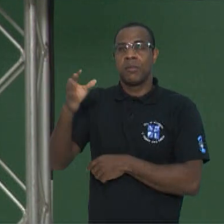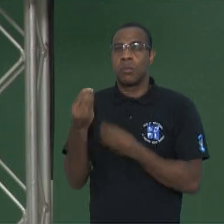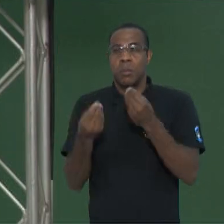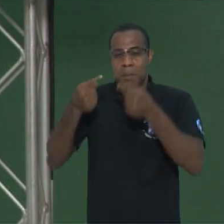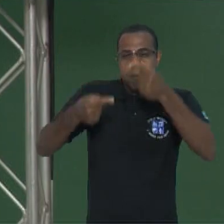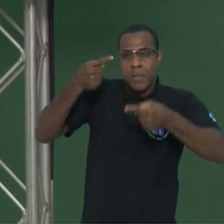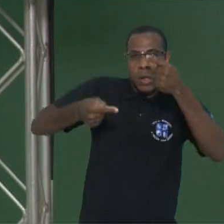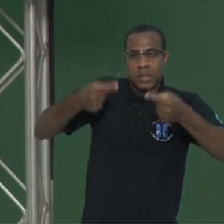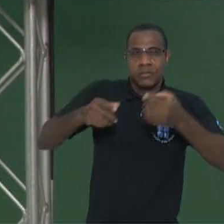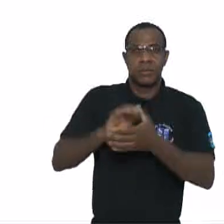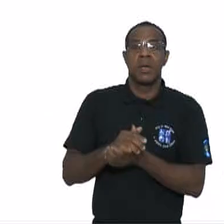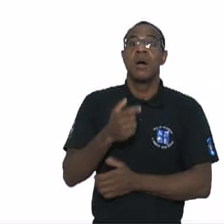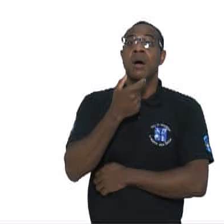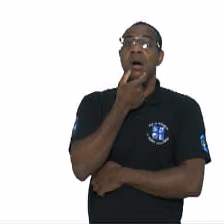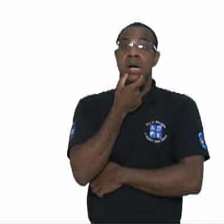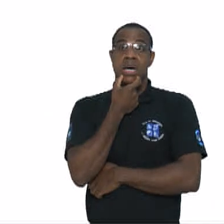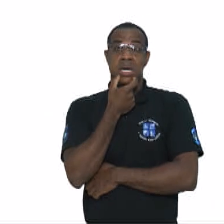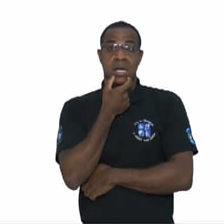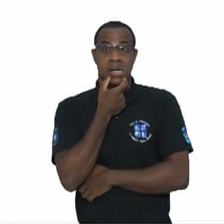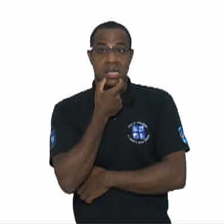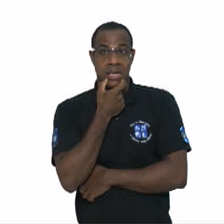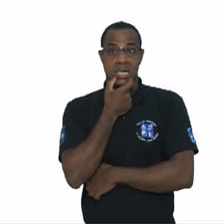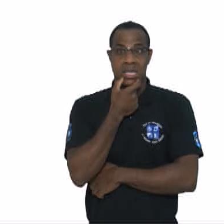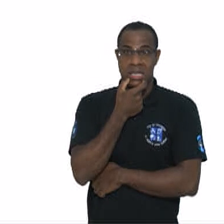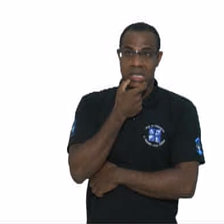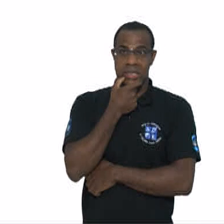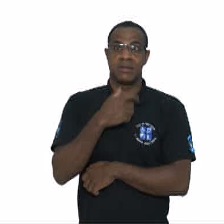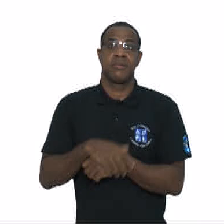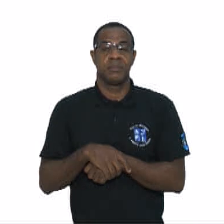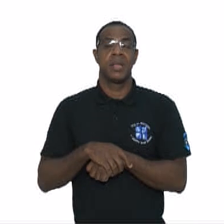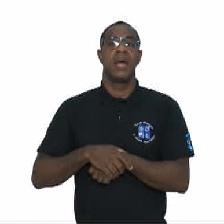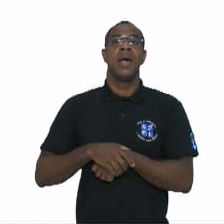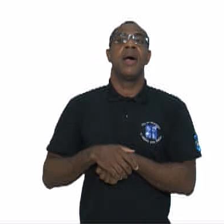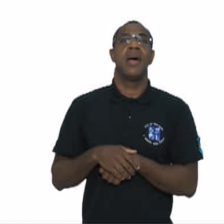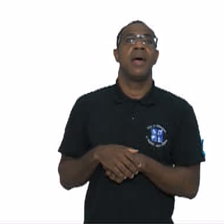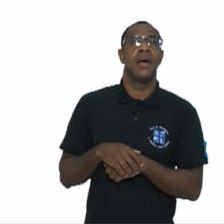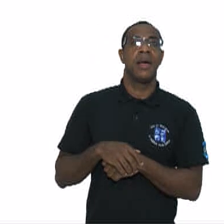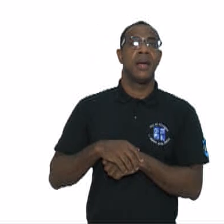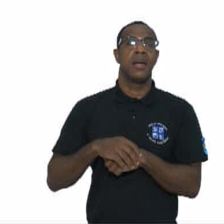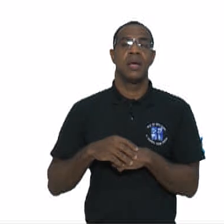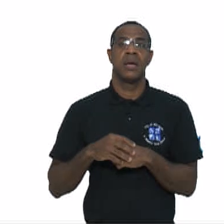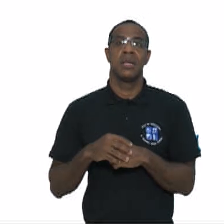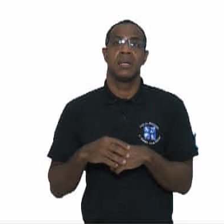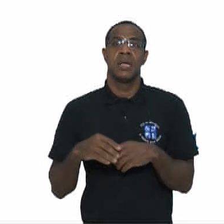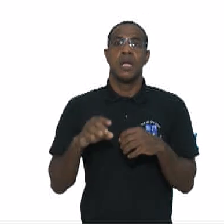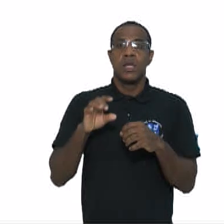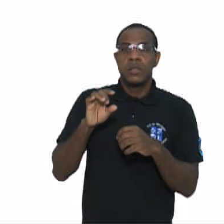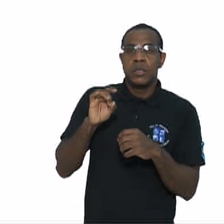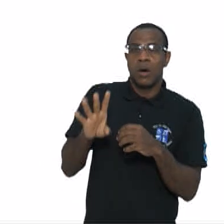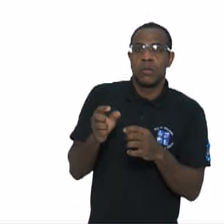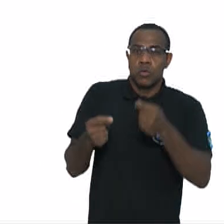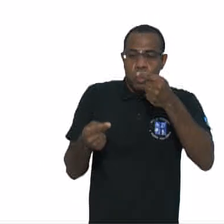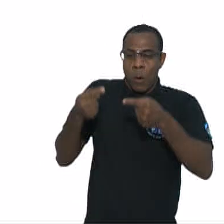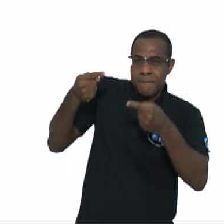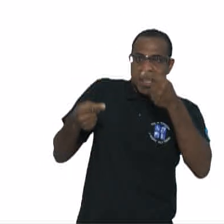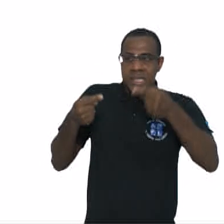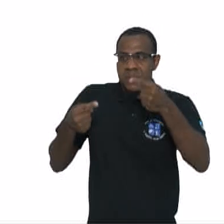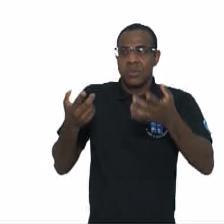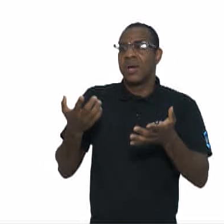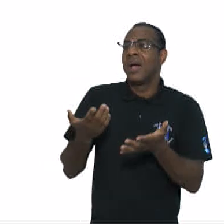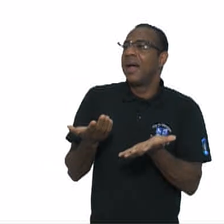ali. Inglaterra assume um destaque enorme em relação a isso, não possui só os domínios britânicos,